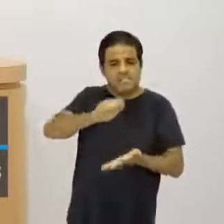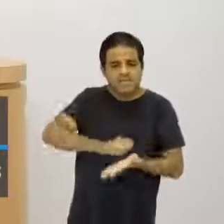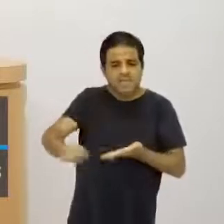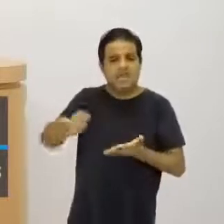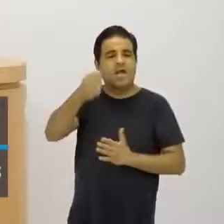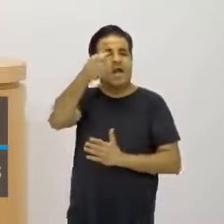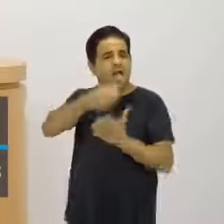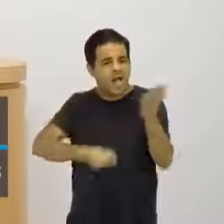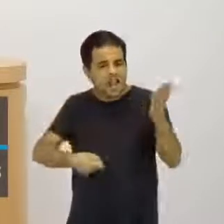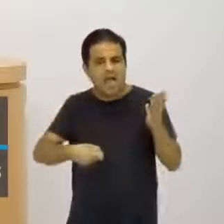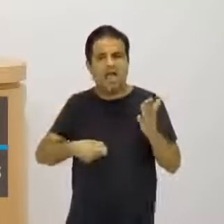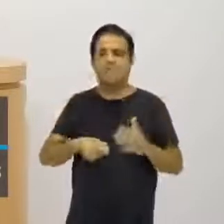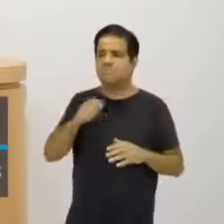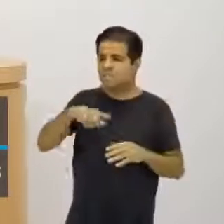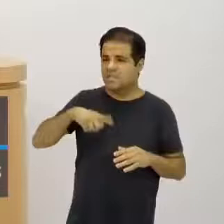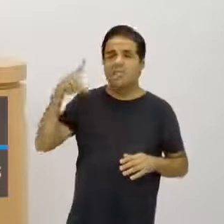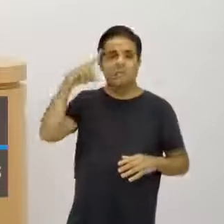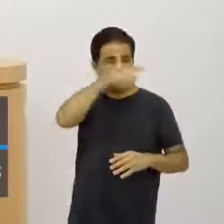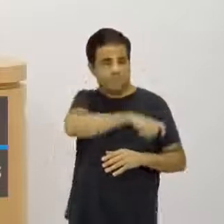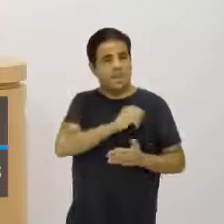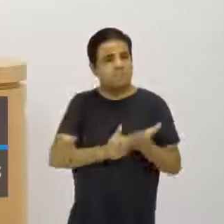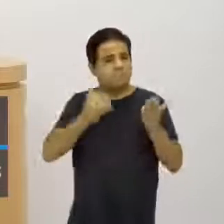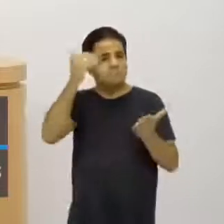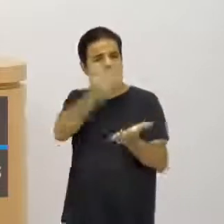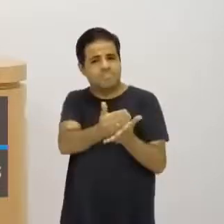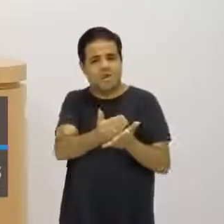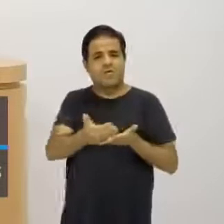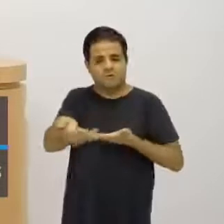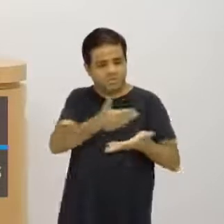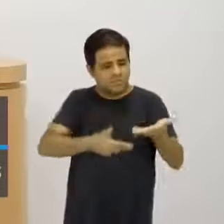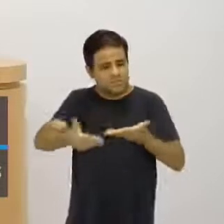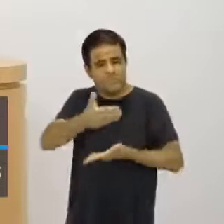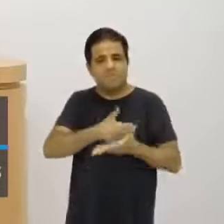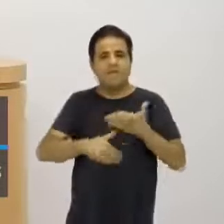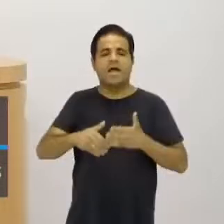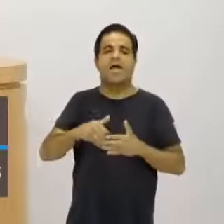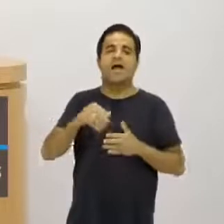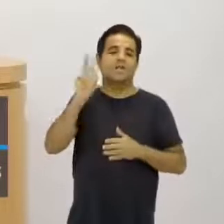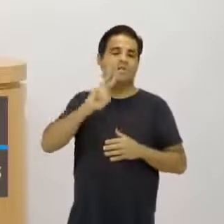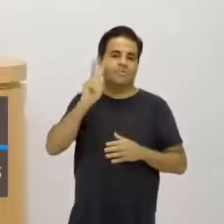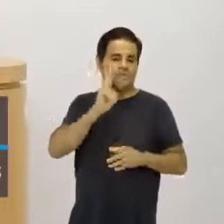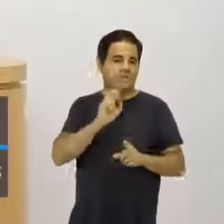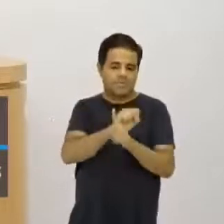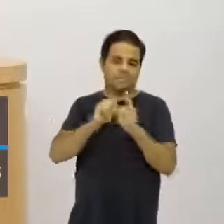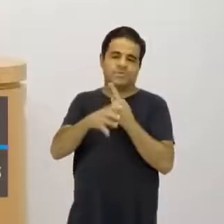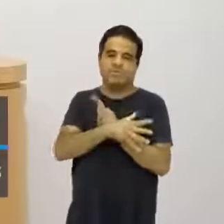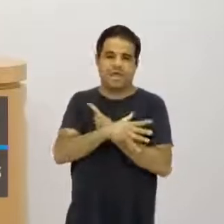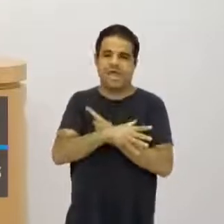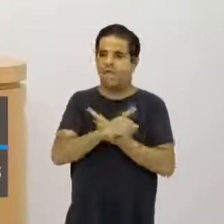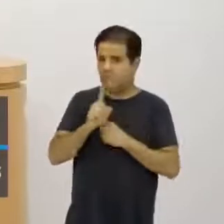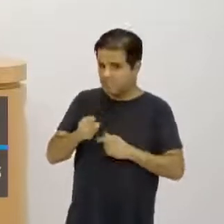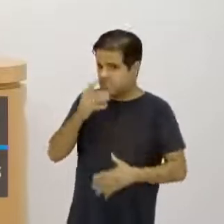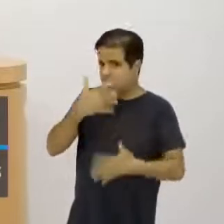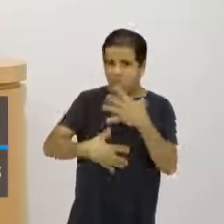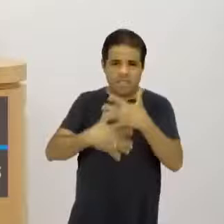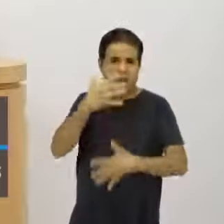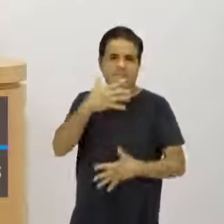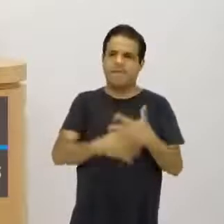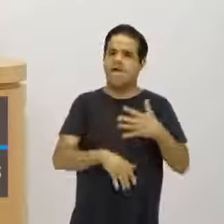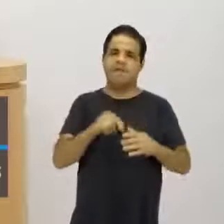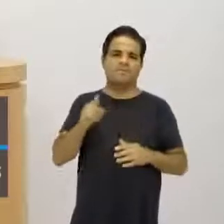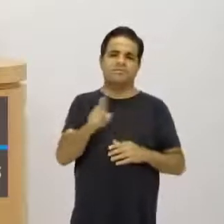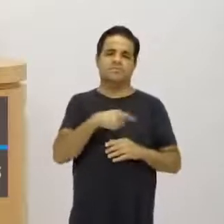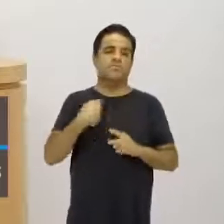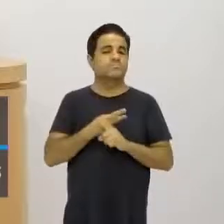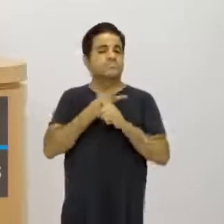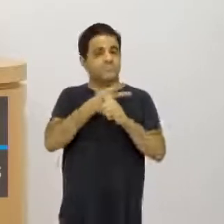escrever relatos, etc. Você tem uma dificuldade muito maior de se resgatar isso na história social. Mas isso não impede que